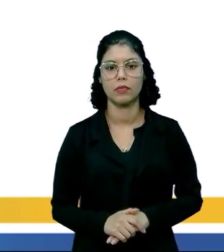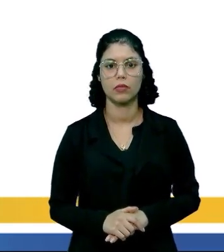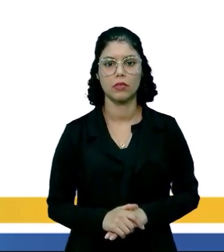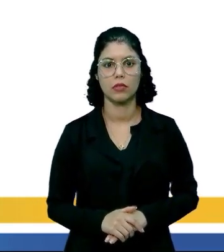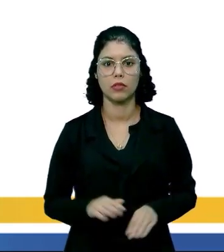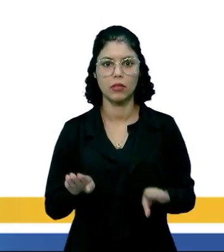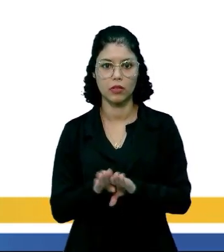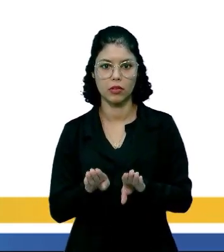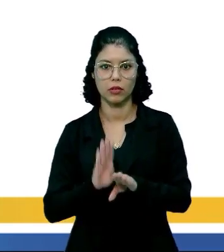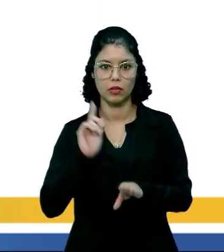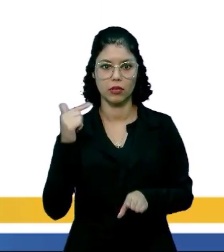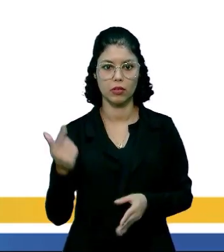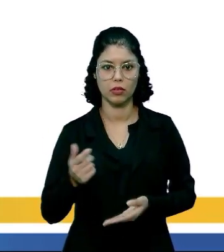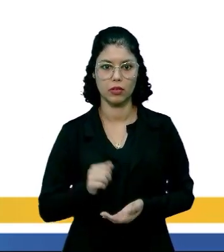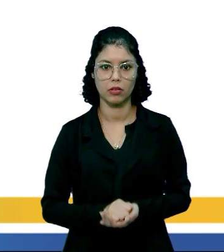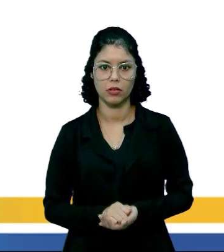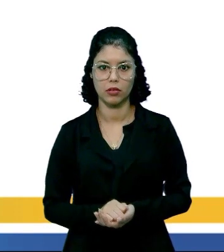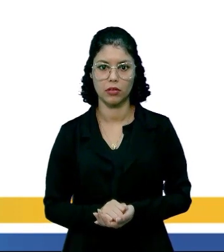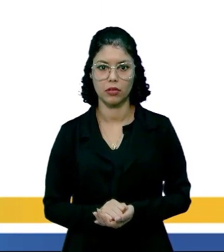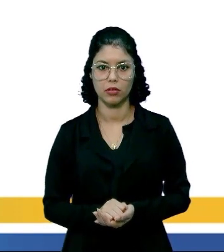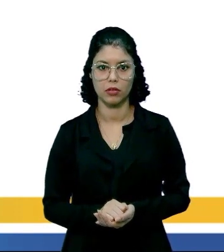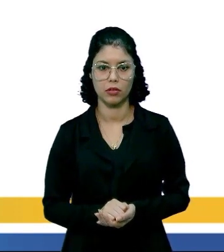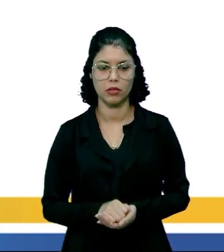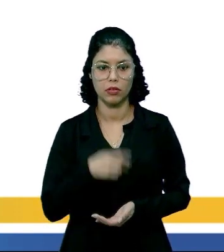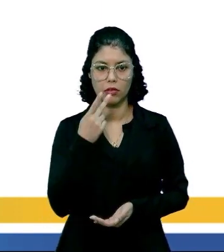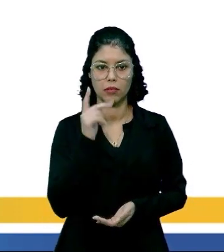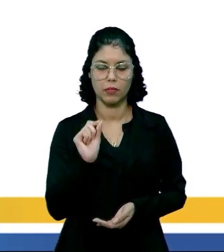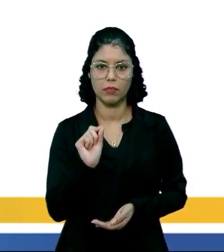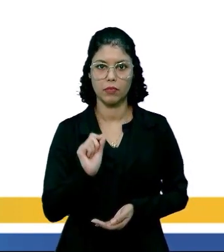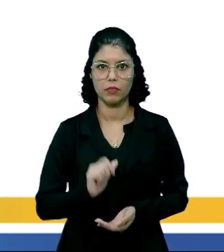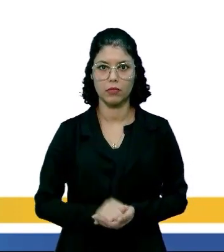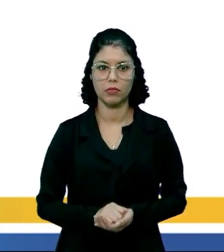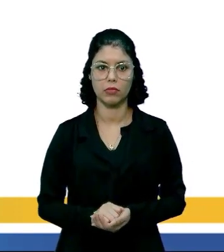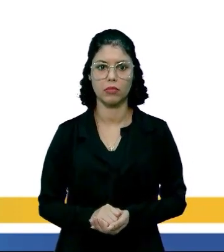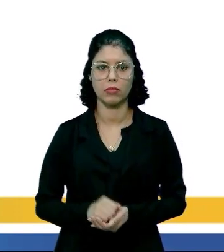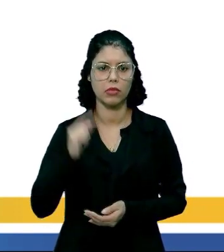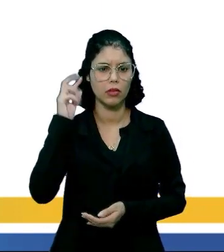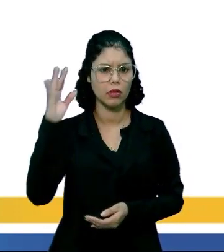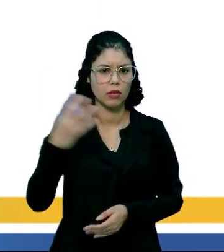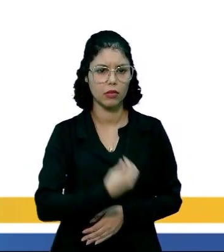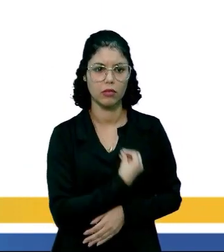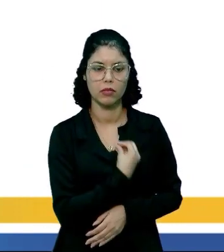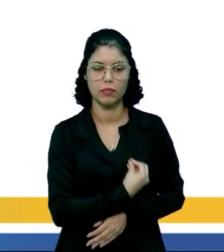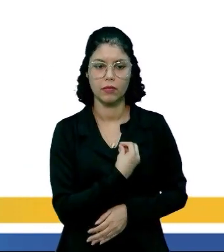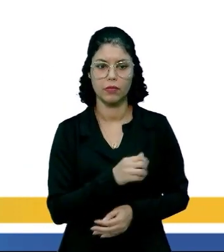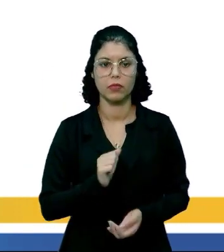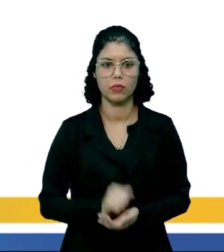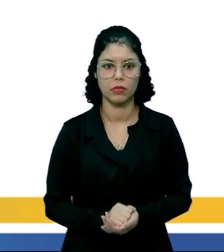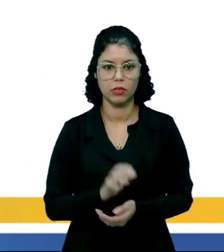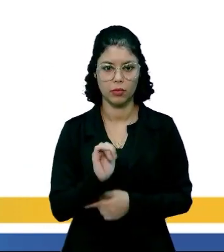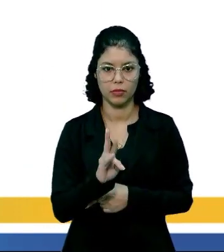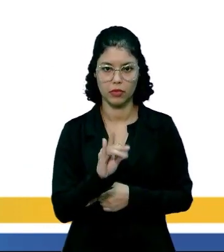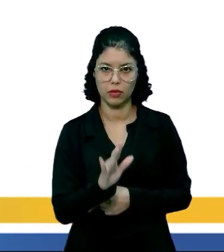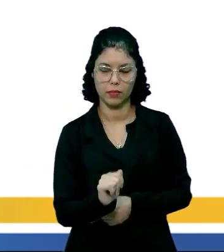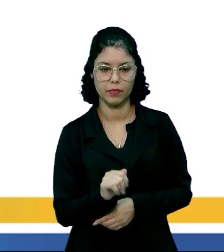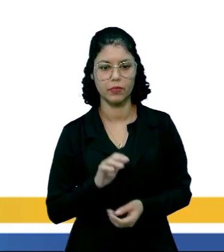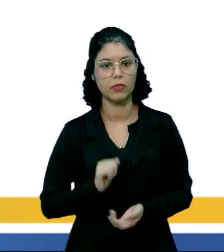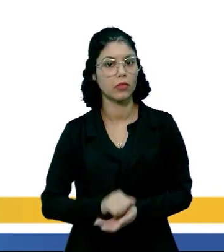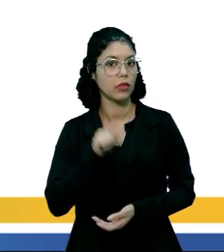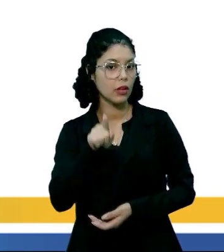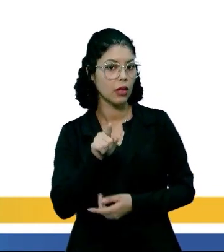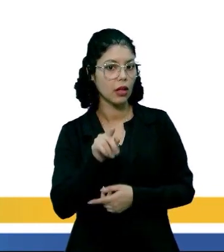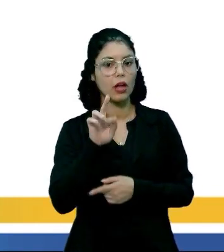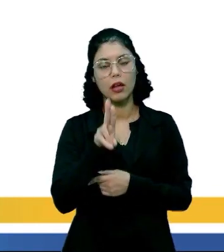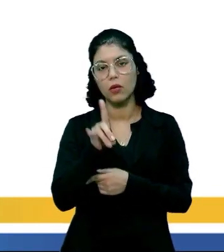da obra Poemas. Tá? Vamos lá, diz assim: que náuseas de vida, que abjeções,